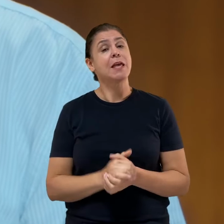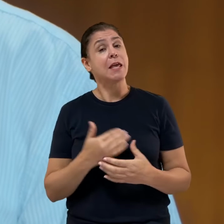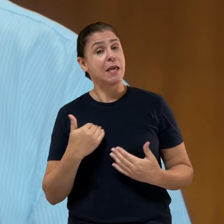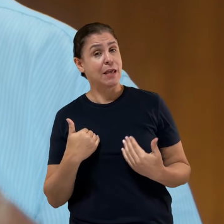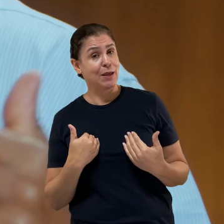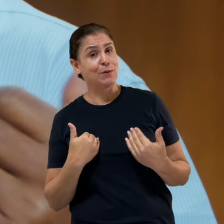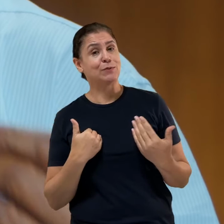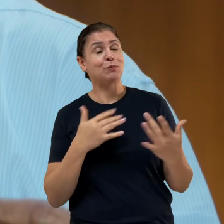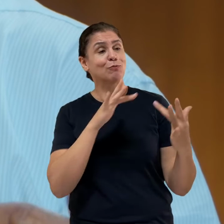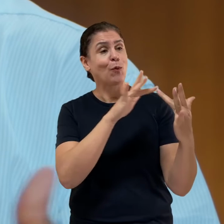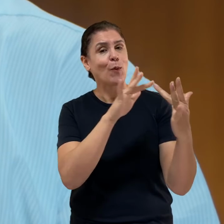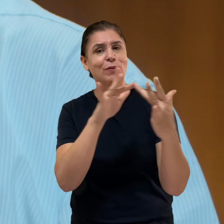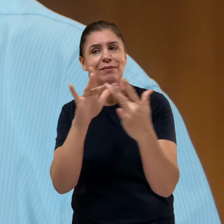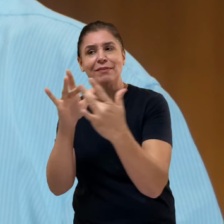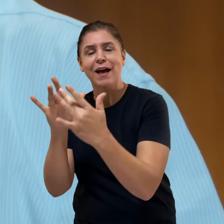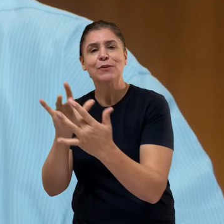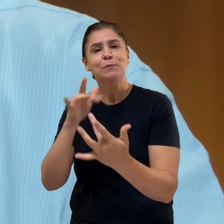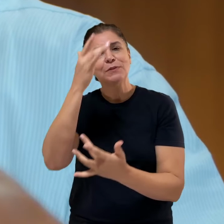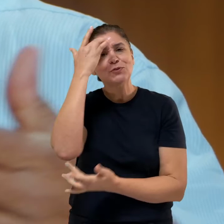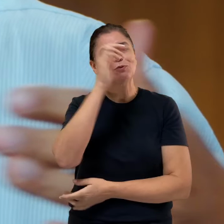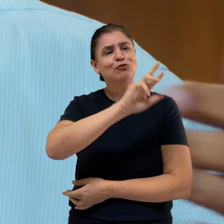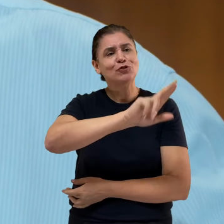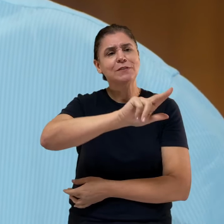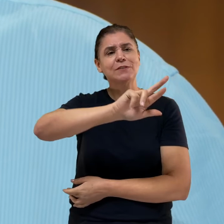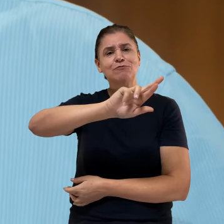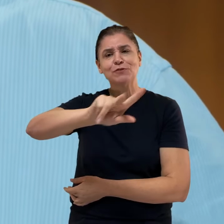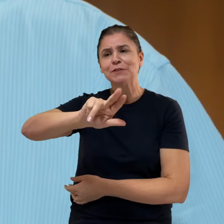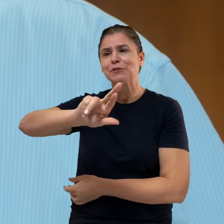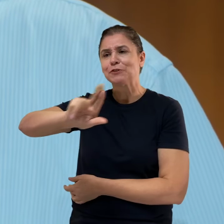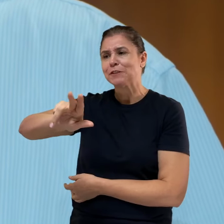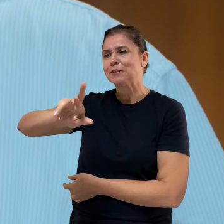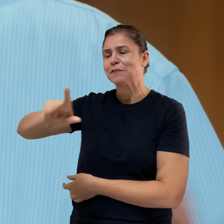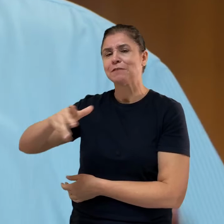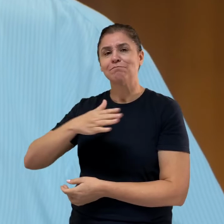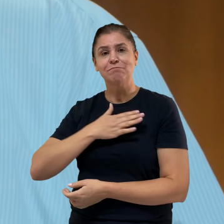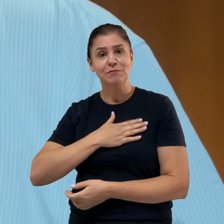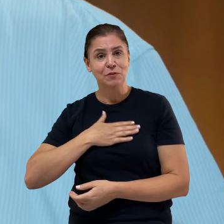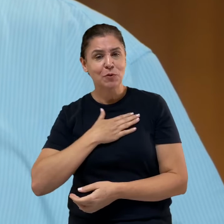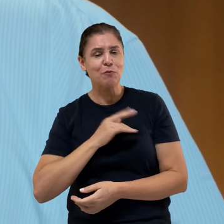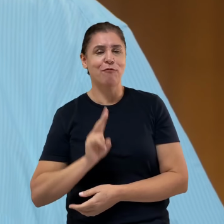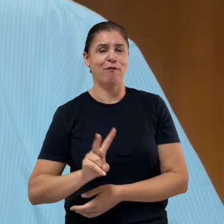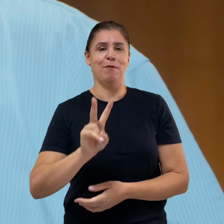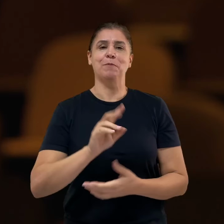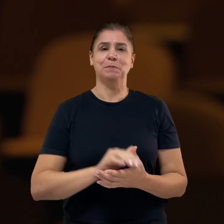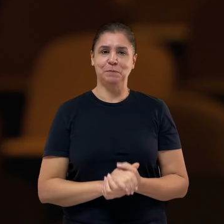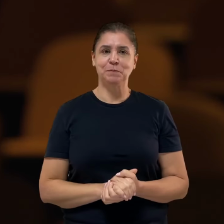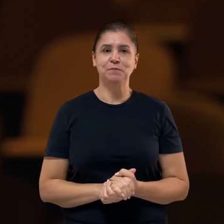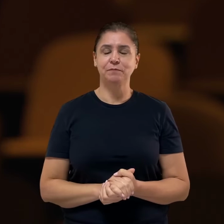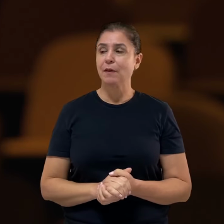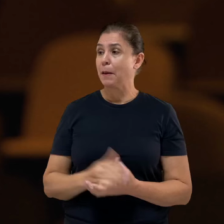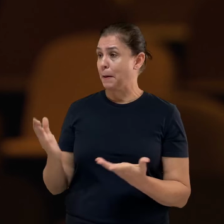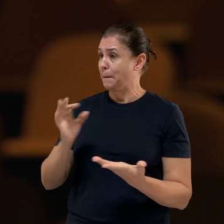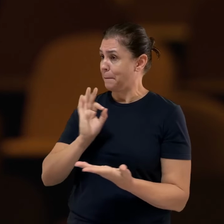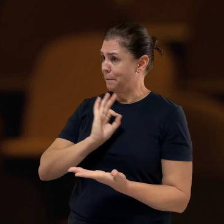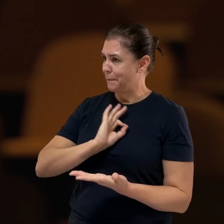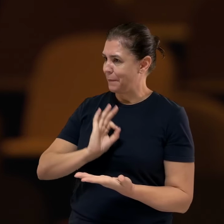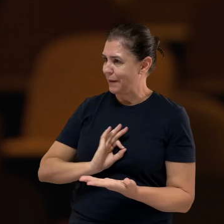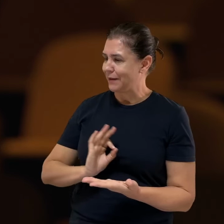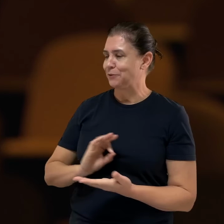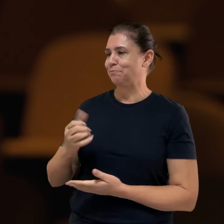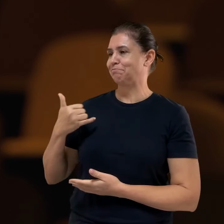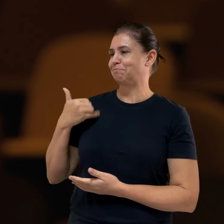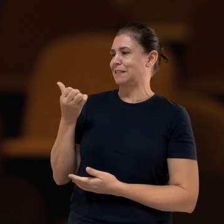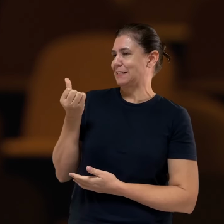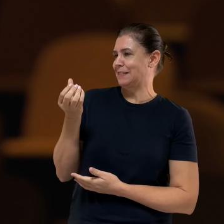Eu estou em contato com pessoas diferentes. Então, o grande valor é isso. Padre Maurício Vicente